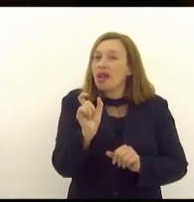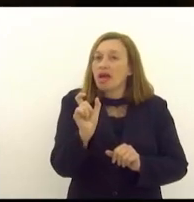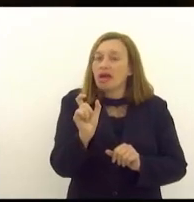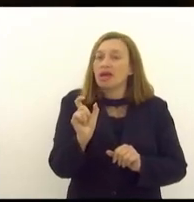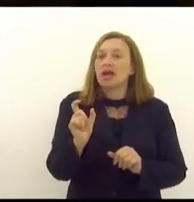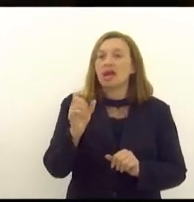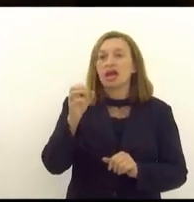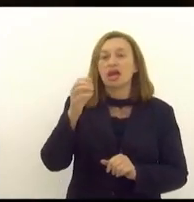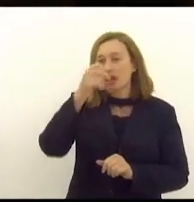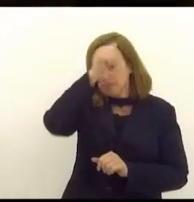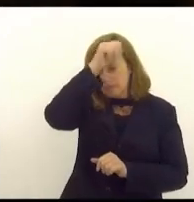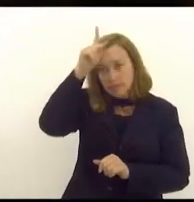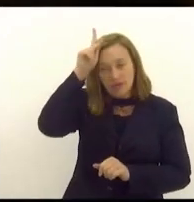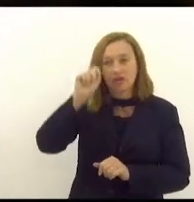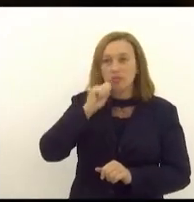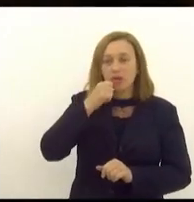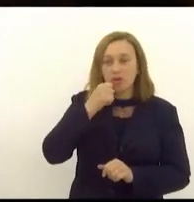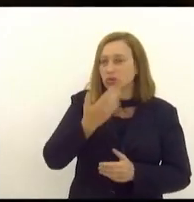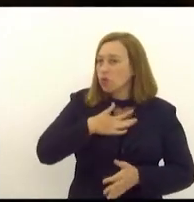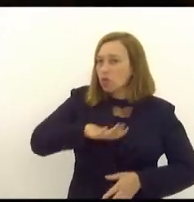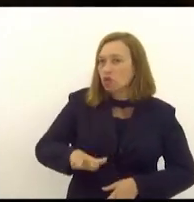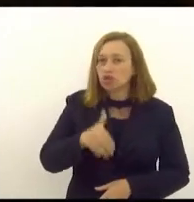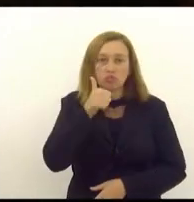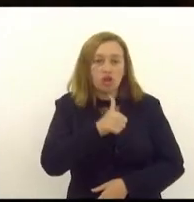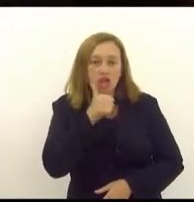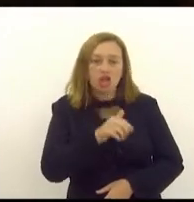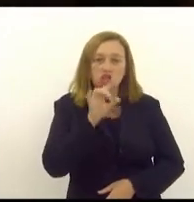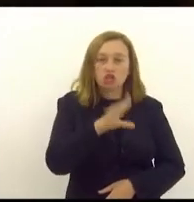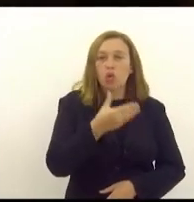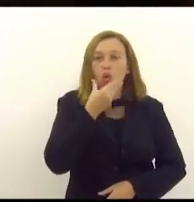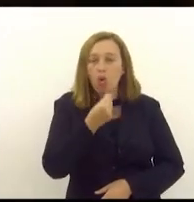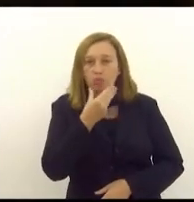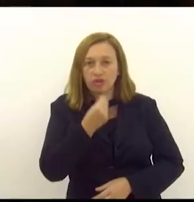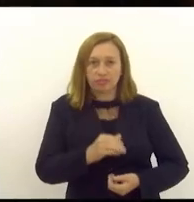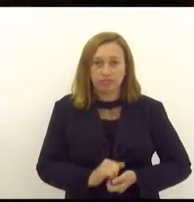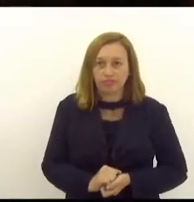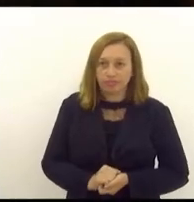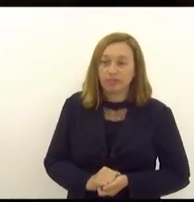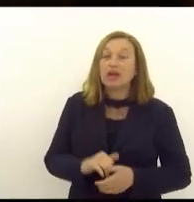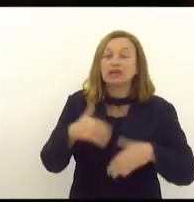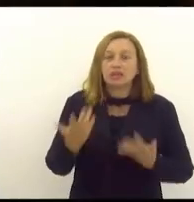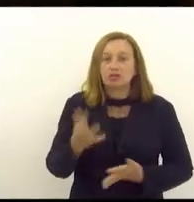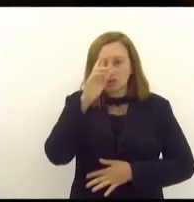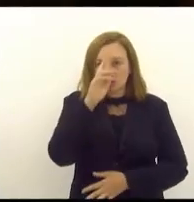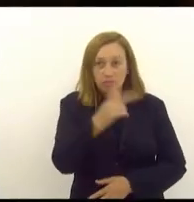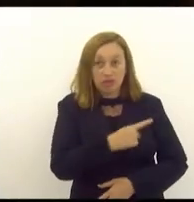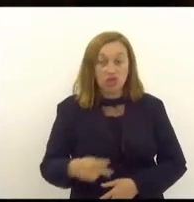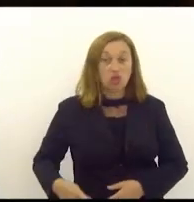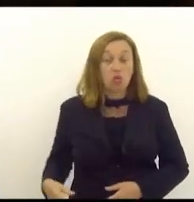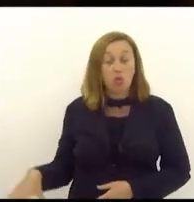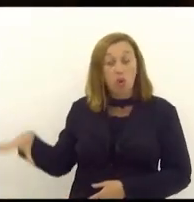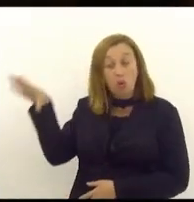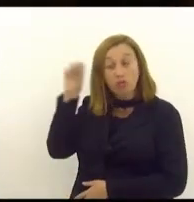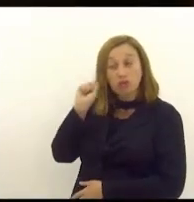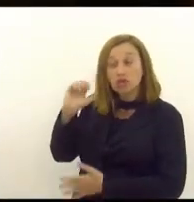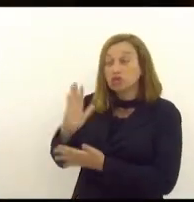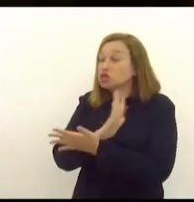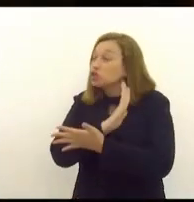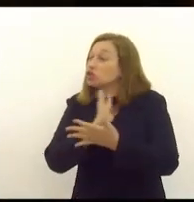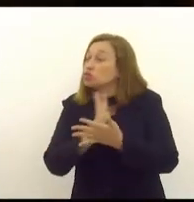de mulher ele prefere os meninos E aí senhor presidente ouço de um dos